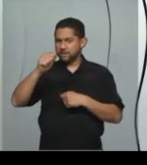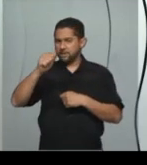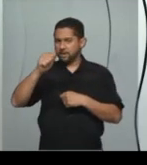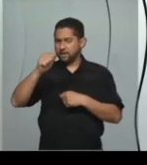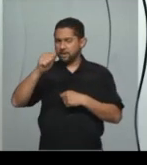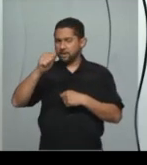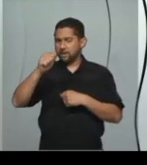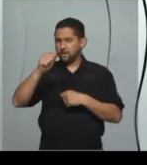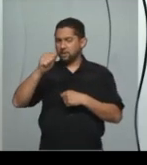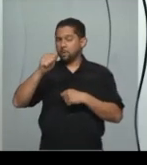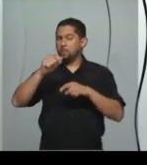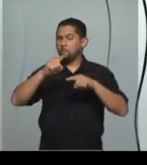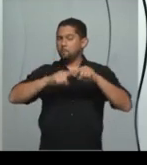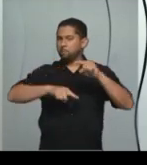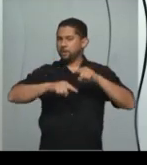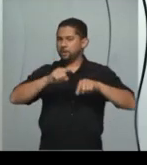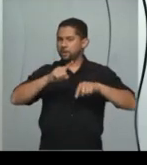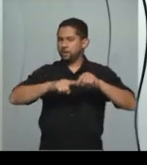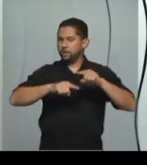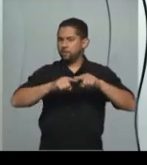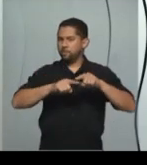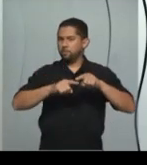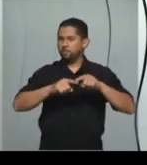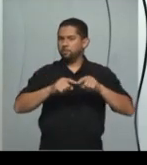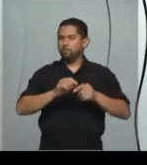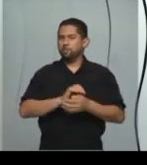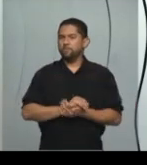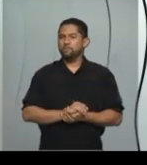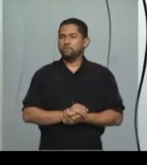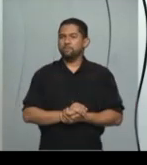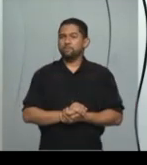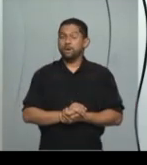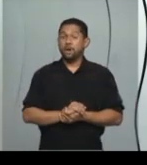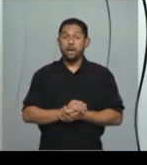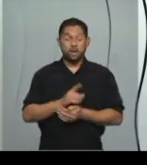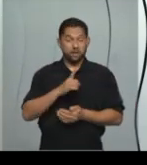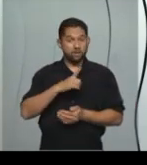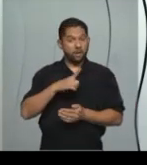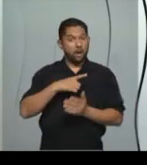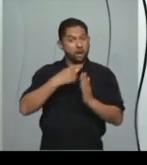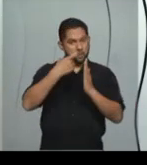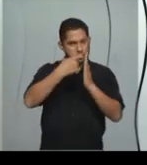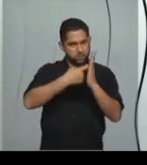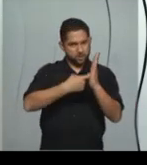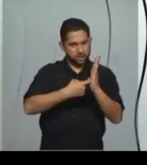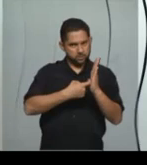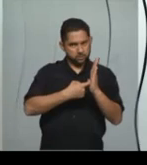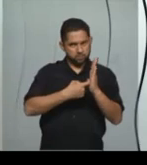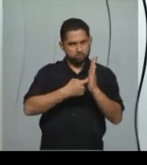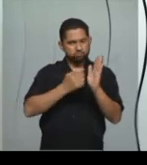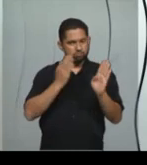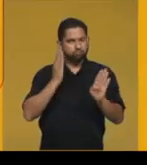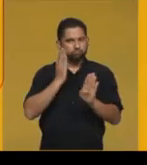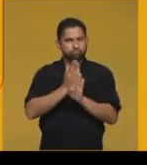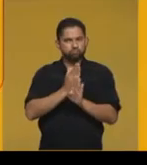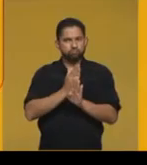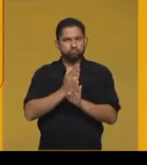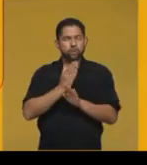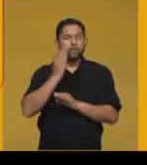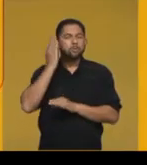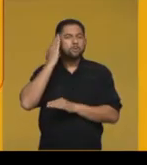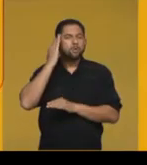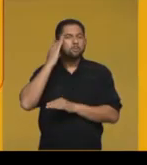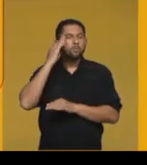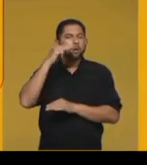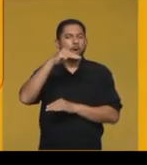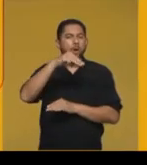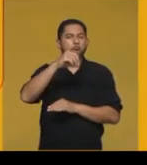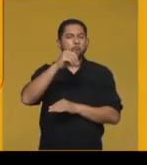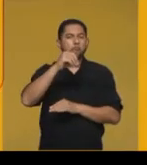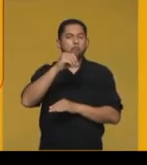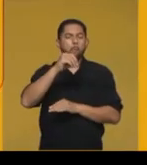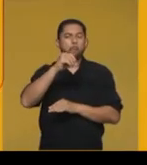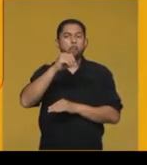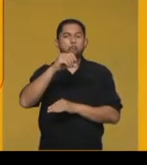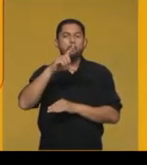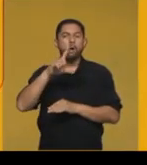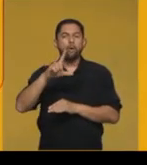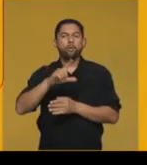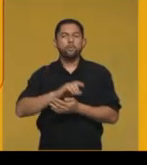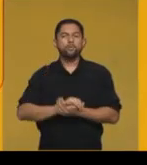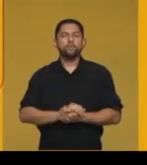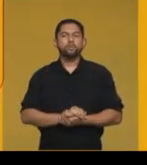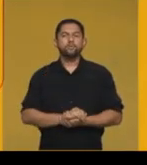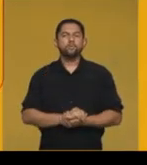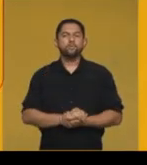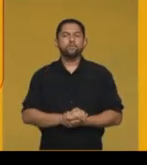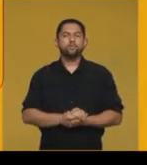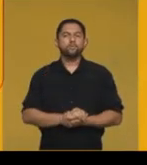molar. Essa massa molar o exercício já me deu. Então, para que eu saiba o número de mols, vai ser igual